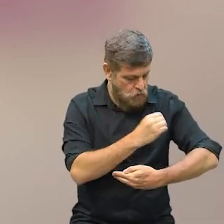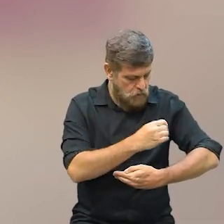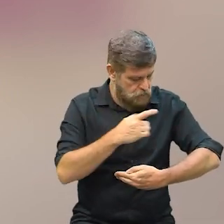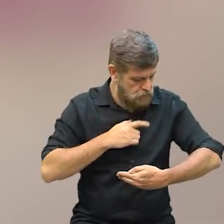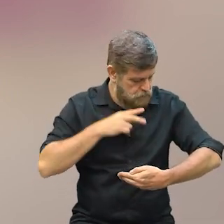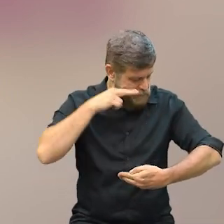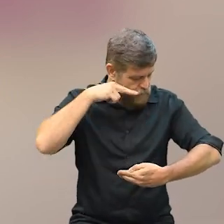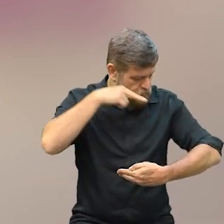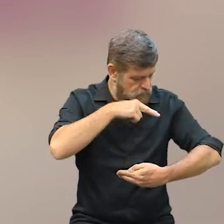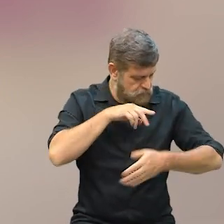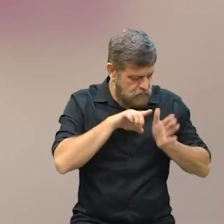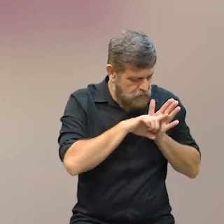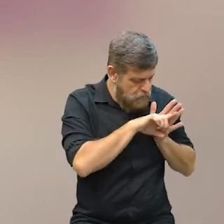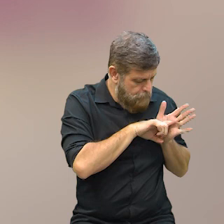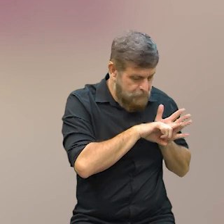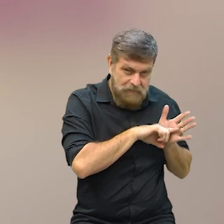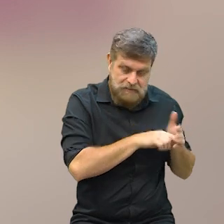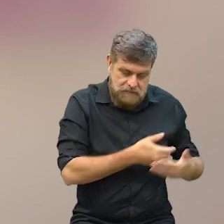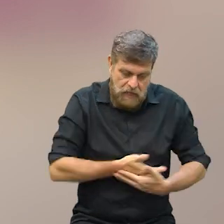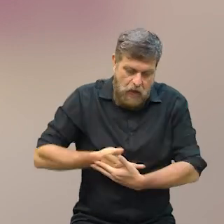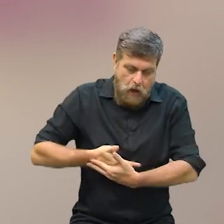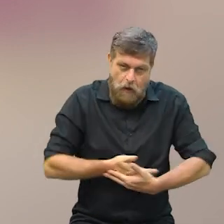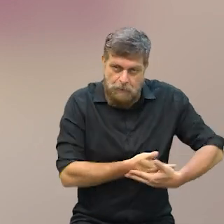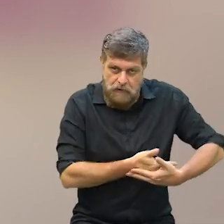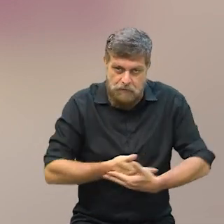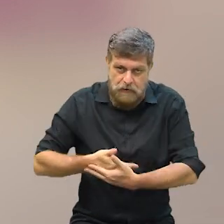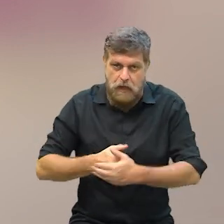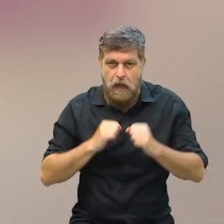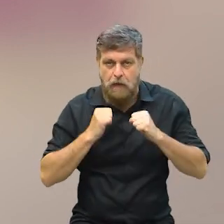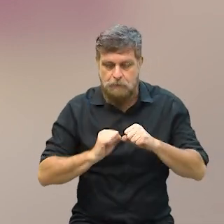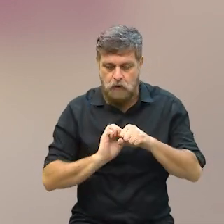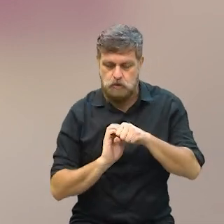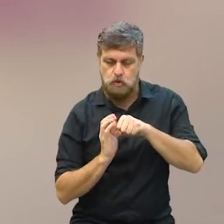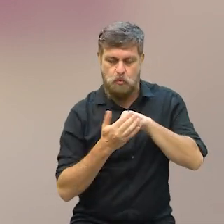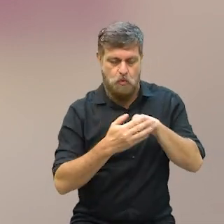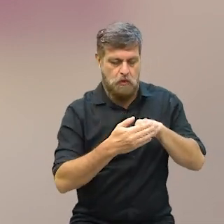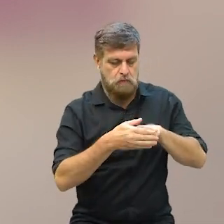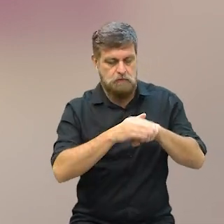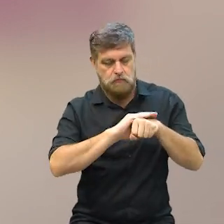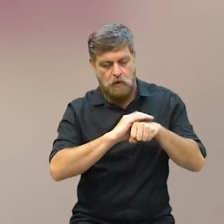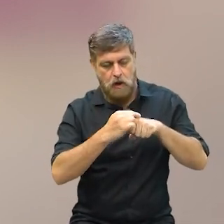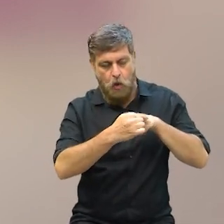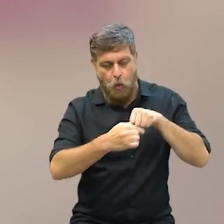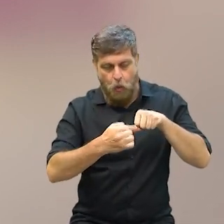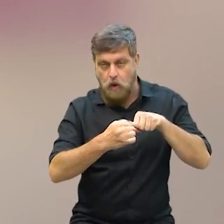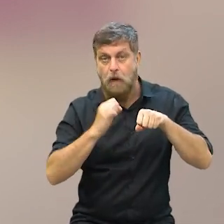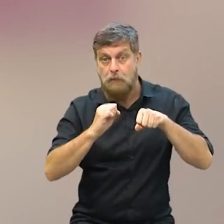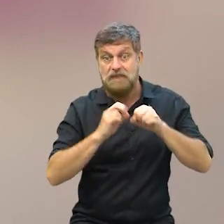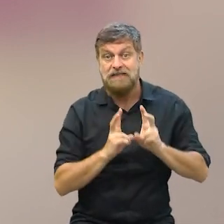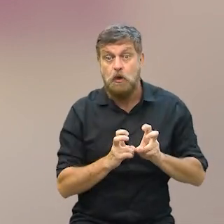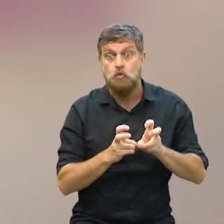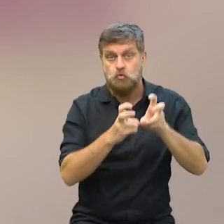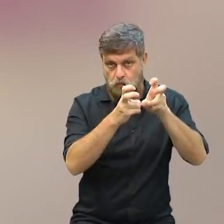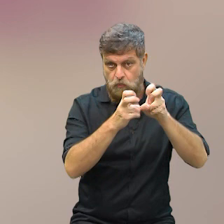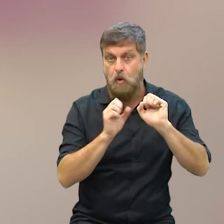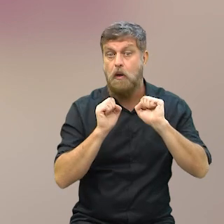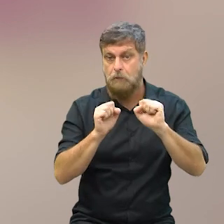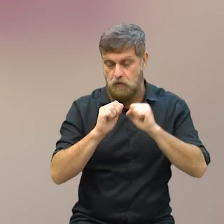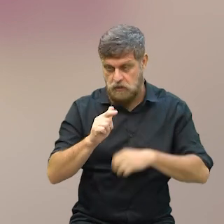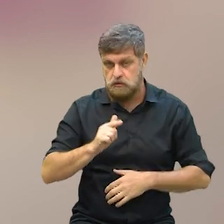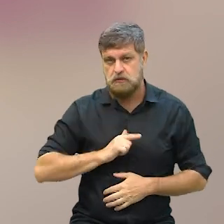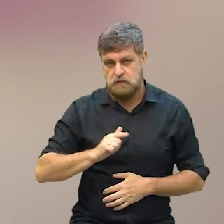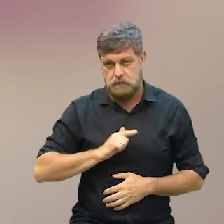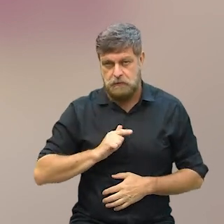qualquer opacidade no olhinho da criança, que pode ser na córnea, pode ser no cristalino, pode ser um tumor, né, que é o